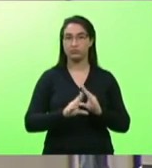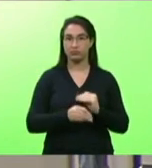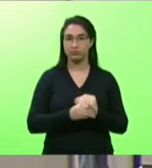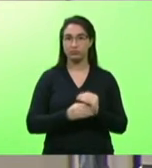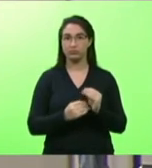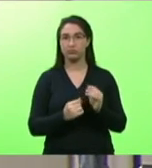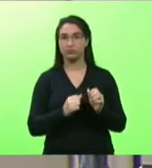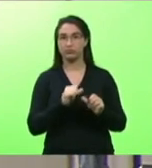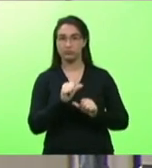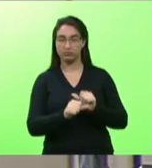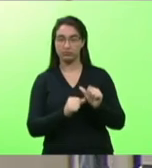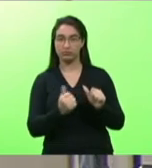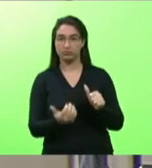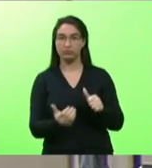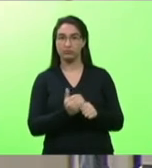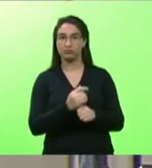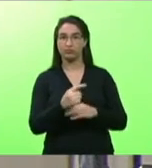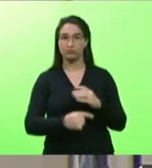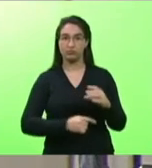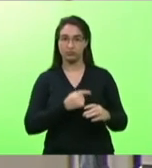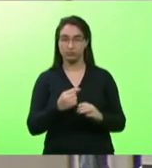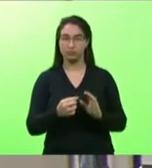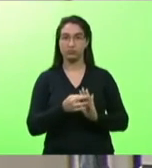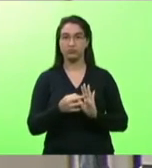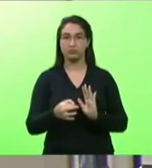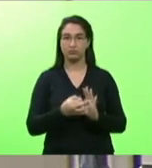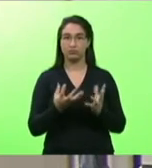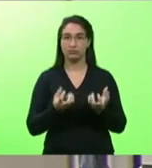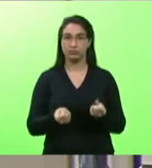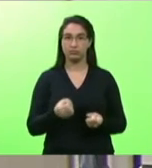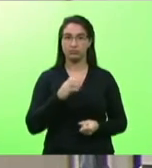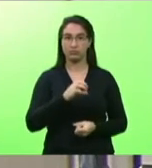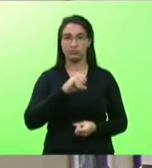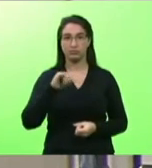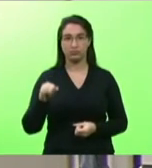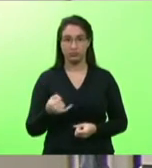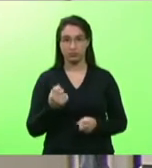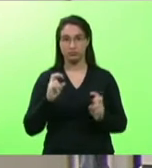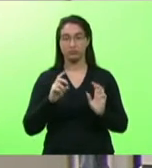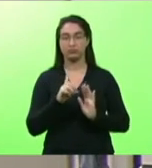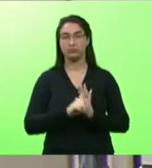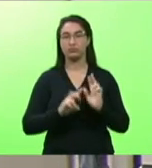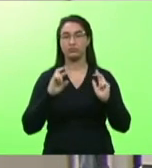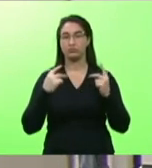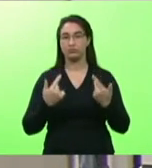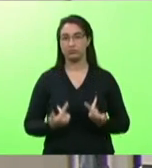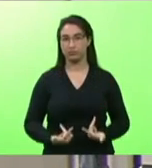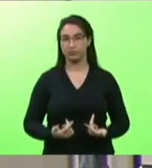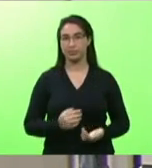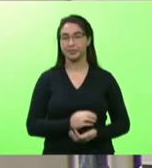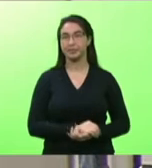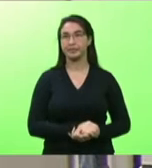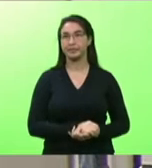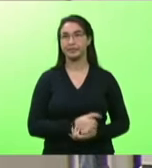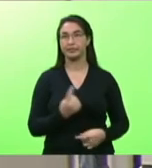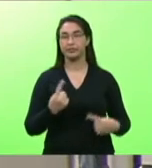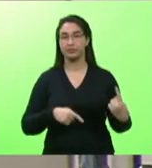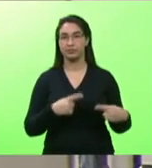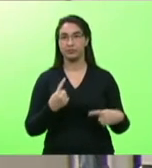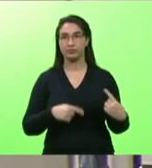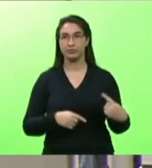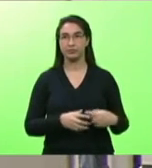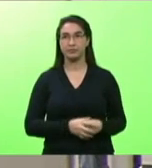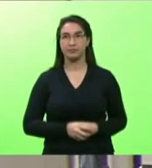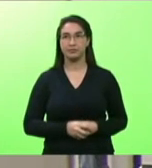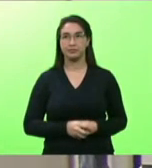pareceres favoráveis das comissões de constituição e justiça e Comissão de Direitos Humanos em discussão em não